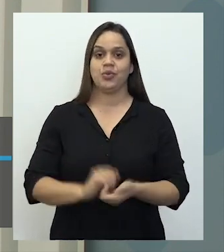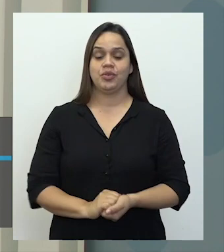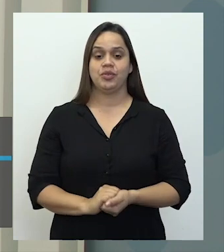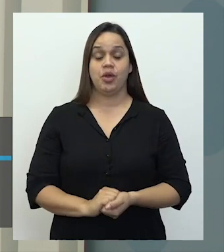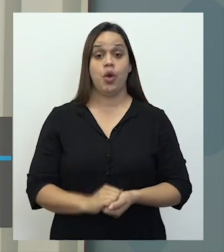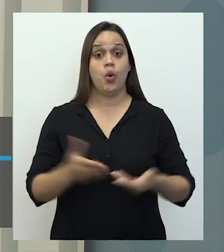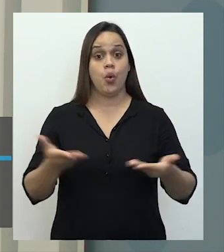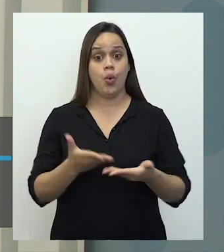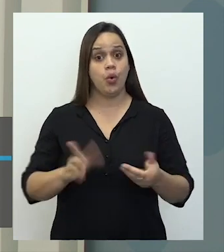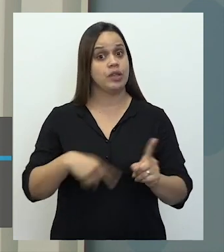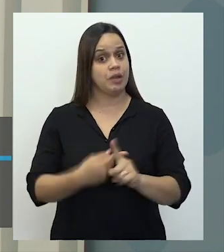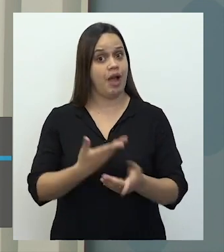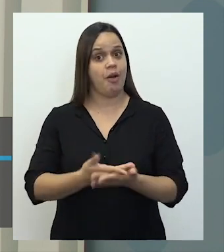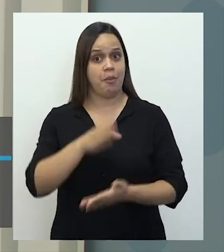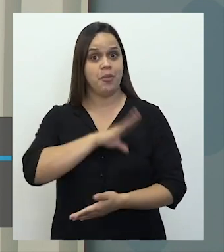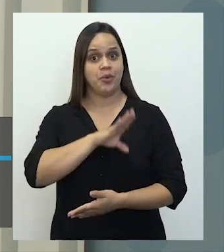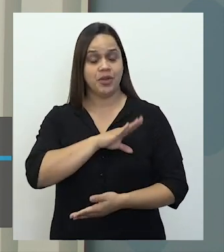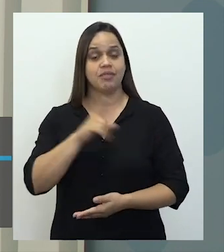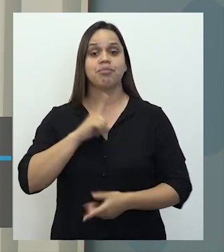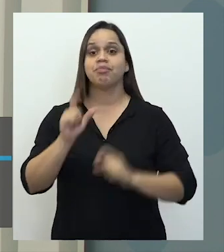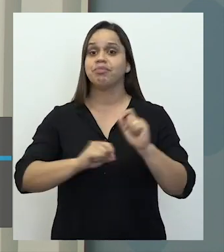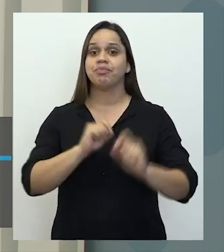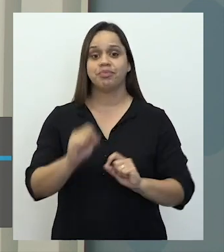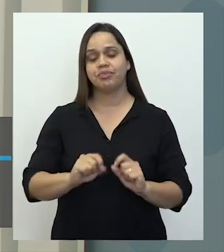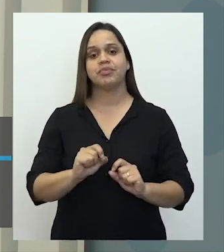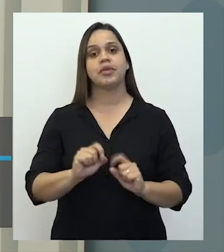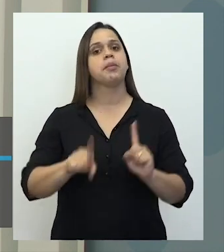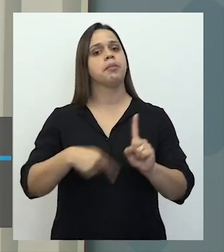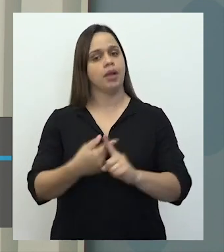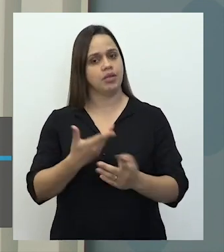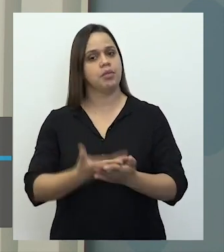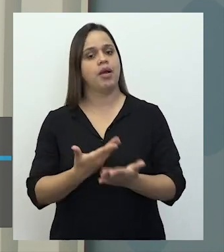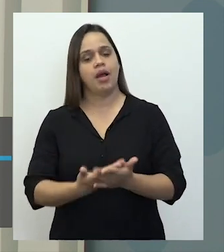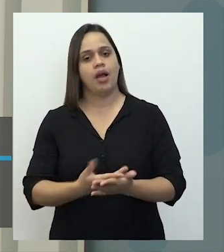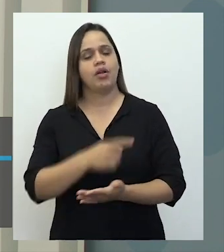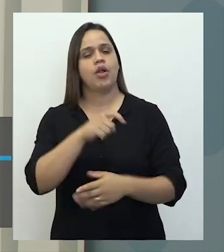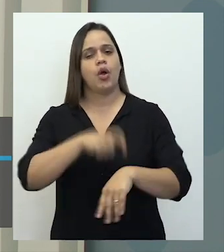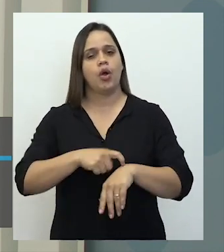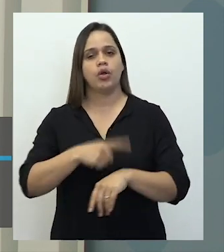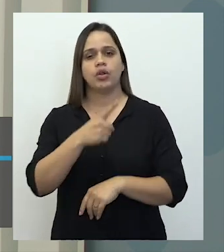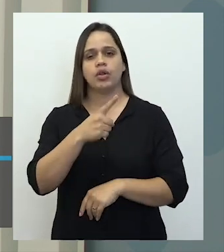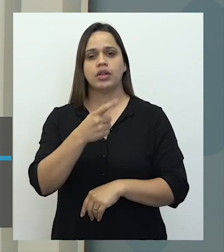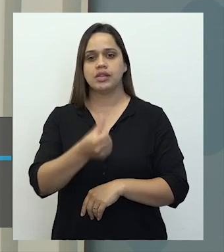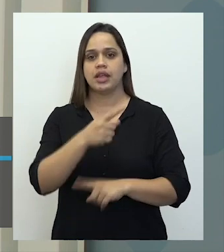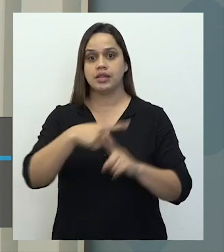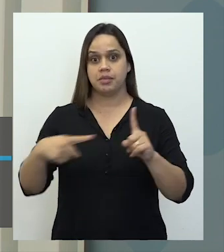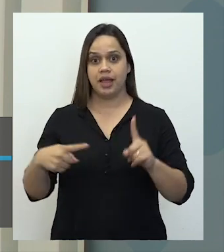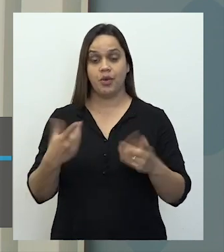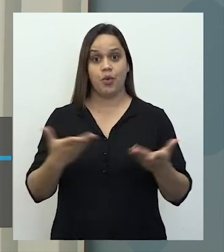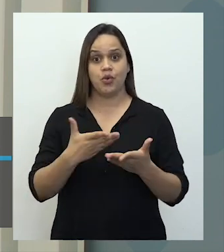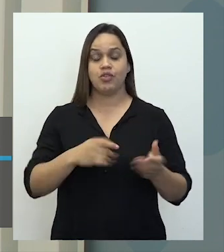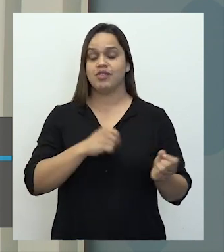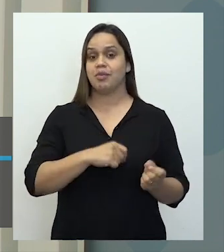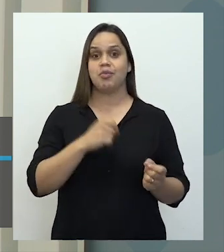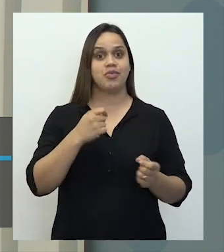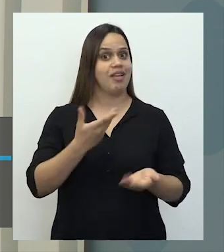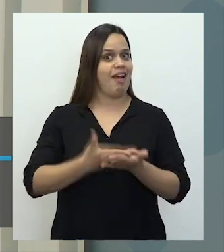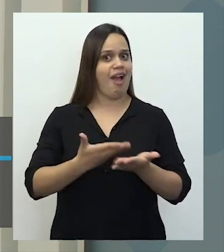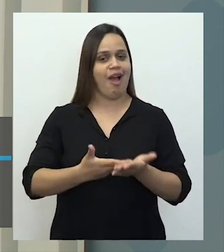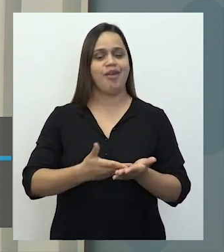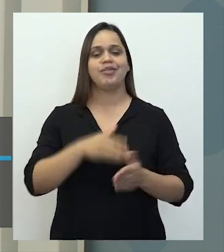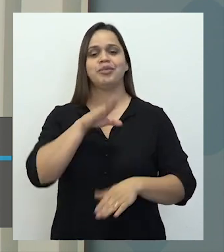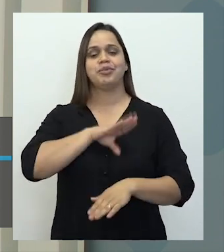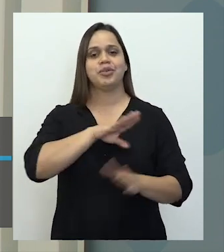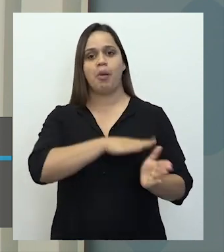é mais uma aula de língua portuguesa, teremos também outra aula de língua portuguesa às 18h30. Então hoje vamos maratonar com vocês, né?